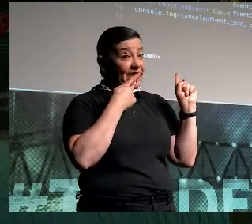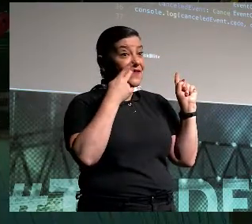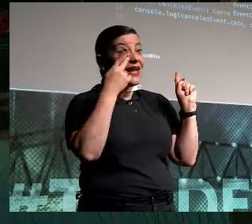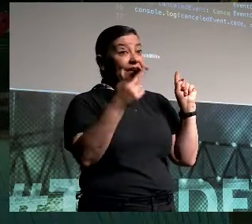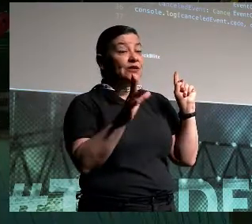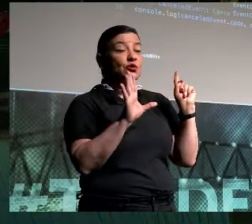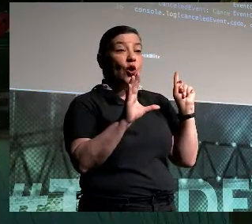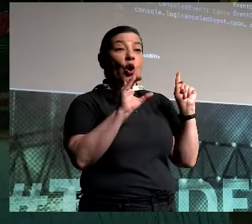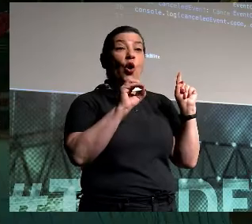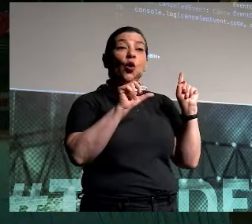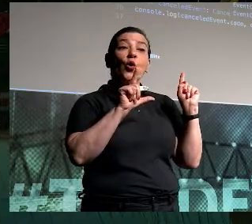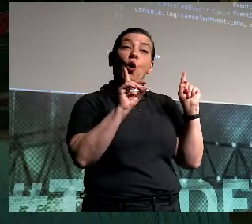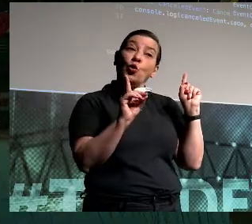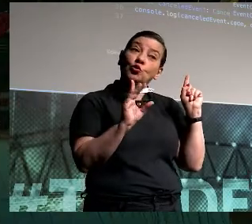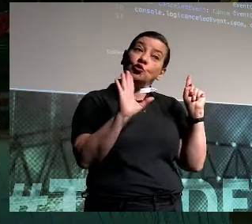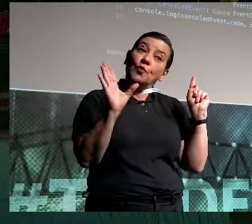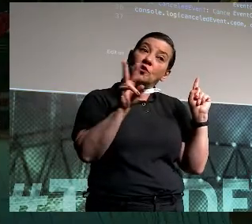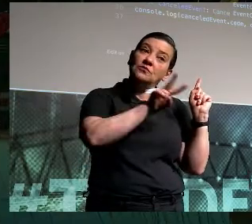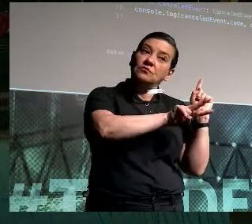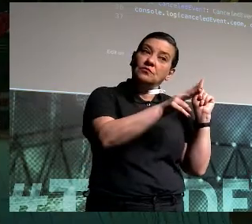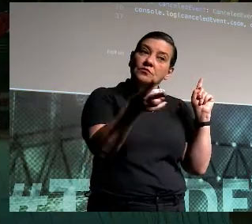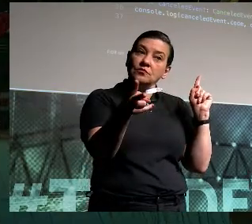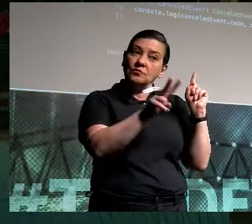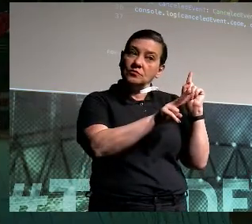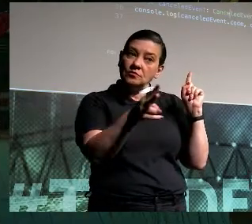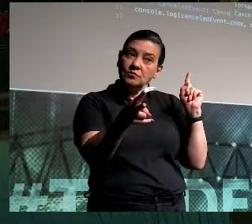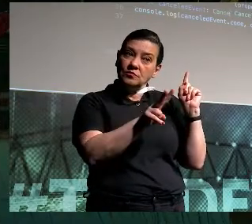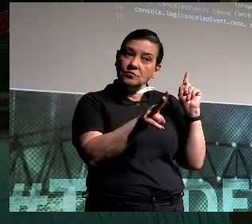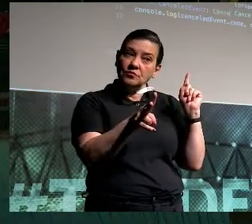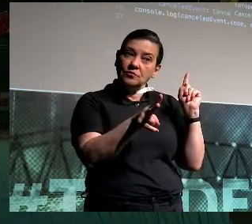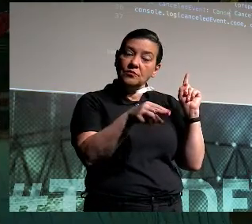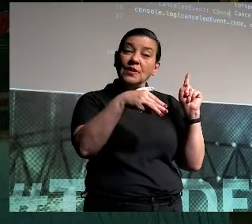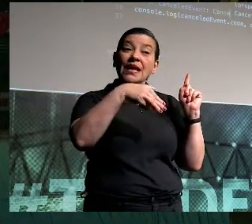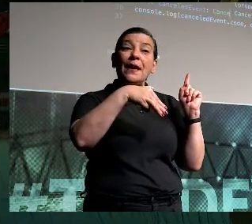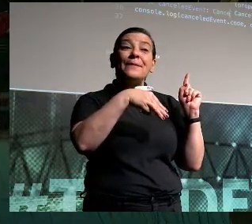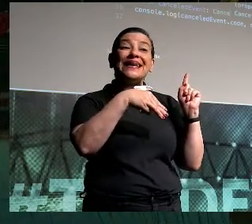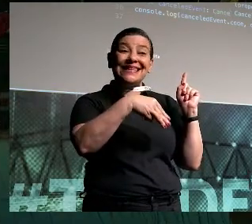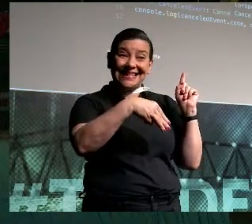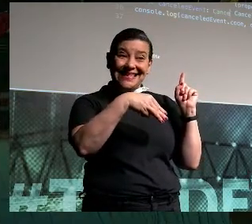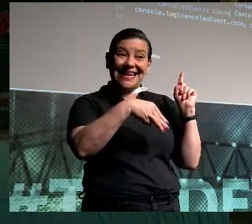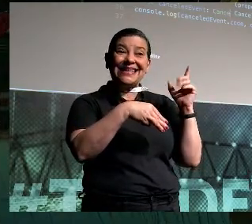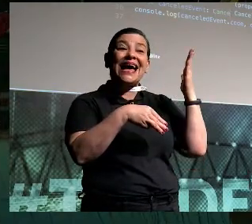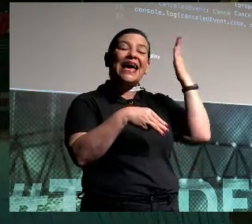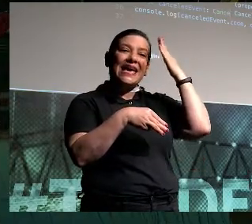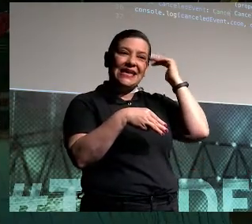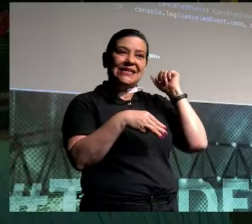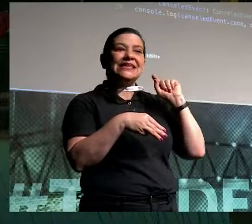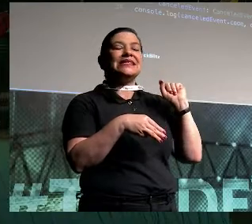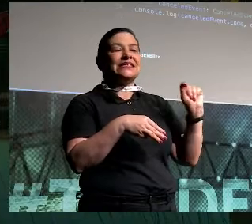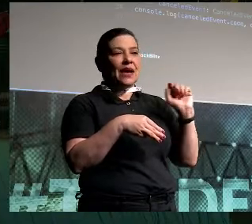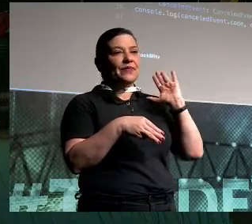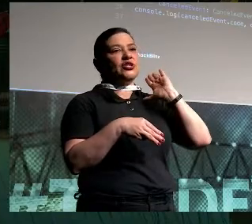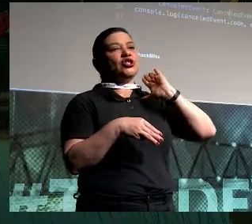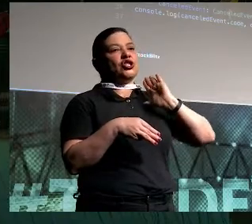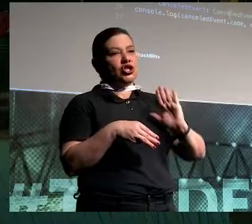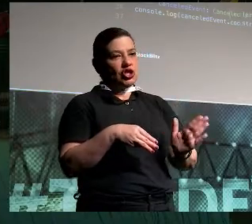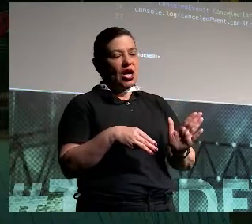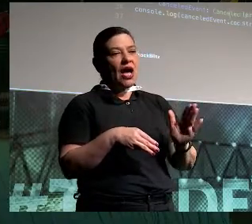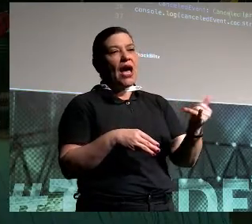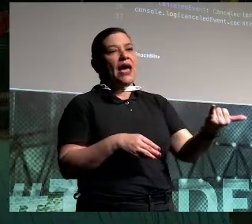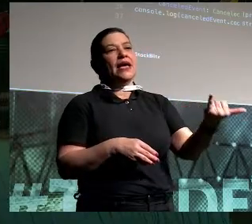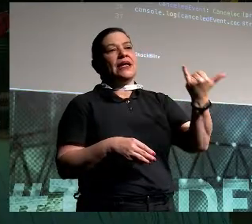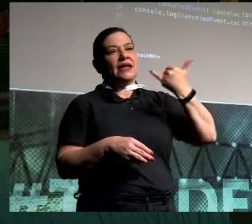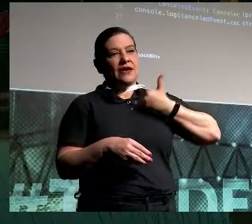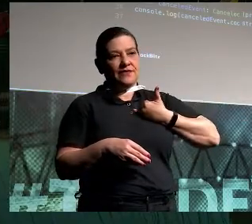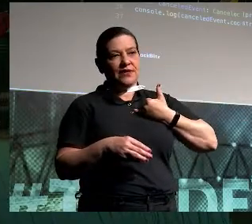o code pode ser tanto um como o outro, como metadata, ele sabe que é o cancellation metadata, e ele me dá o reason